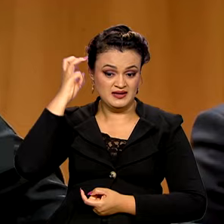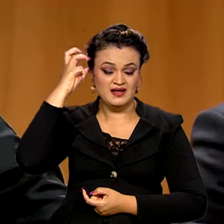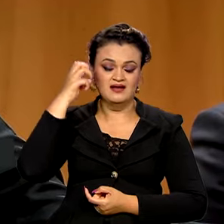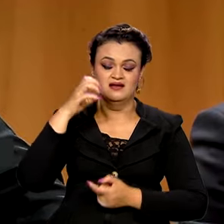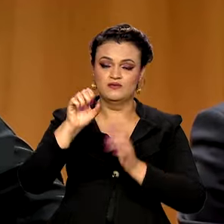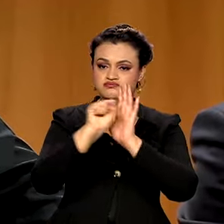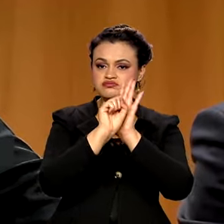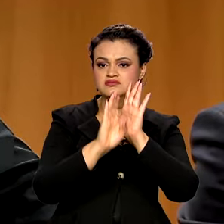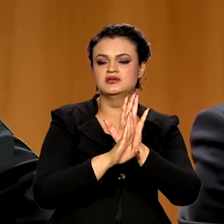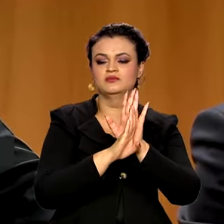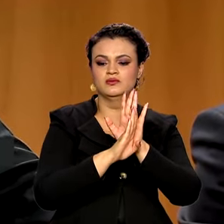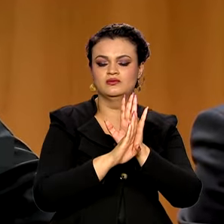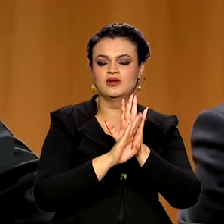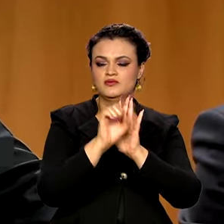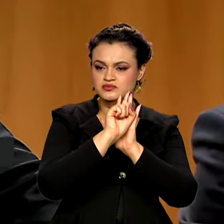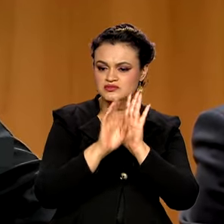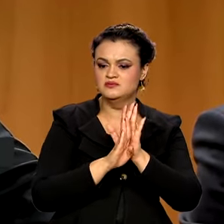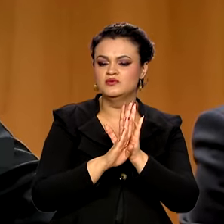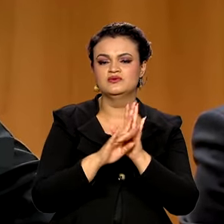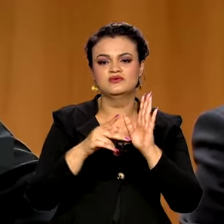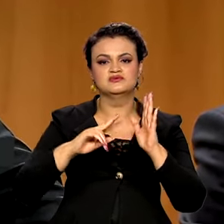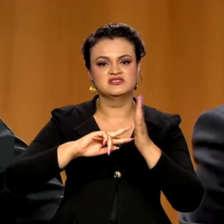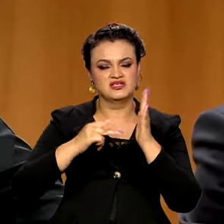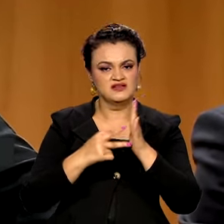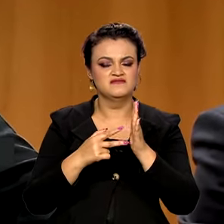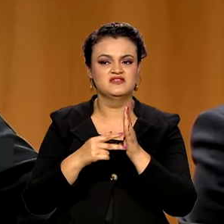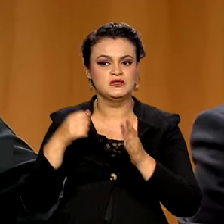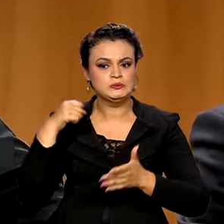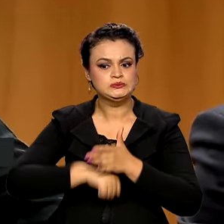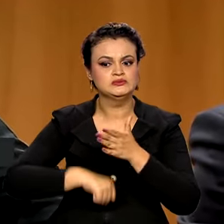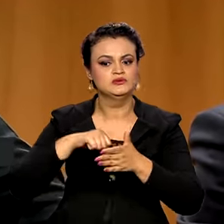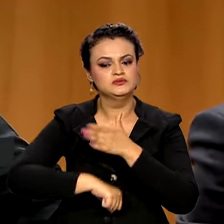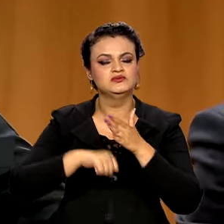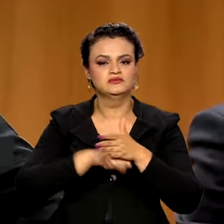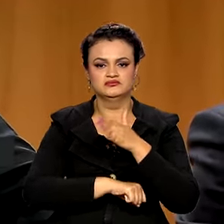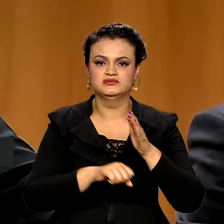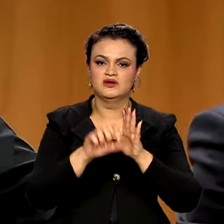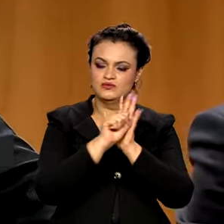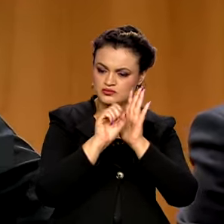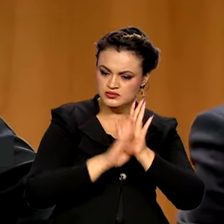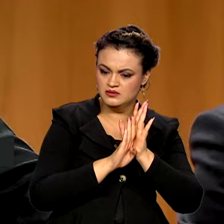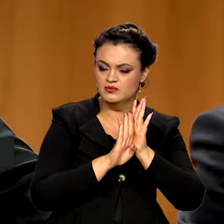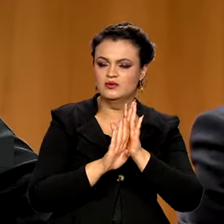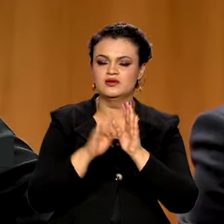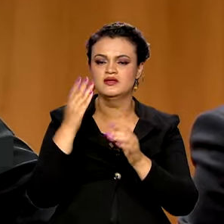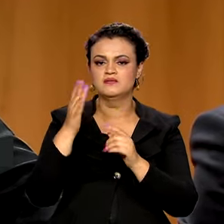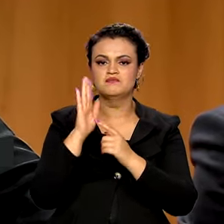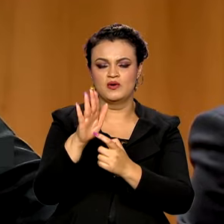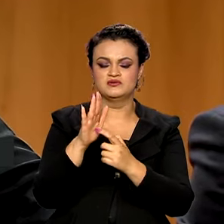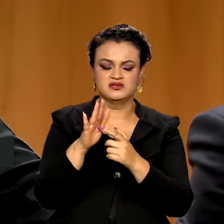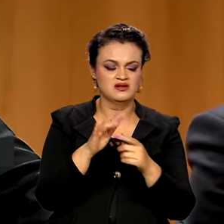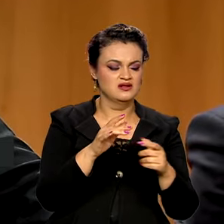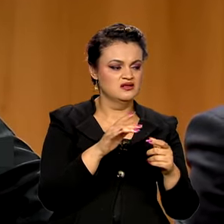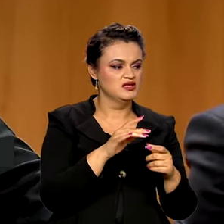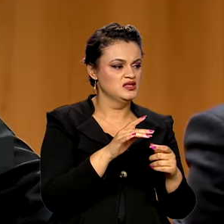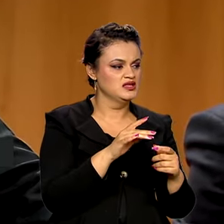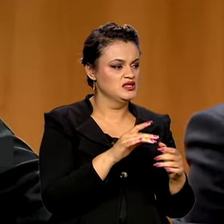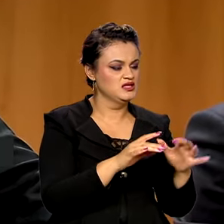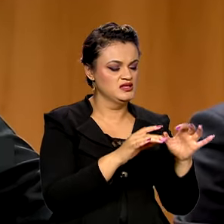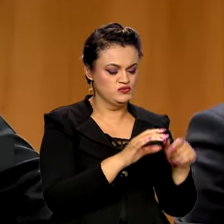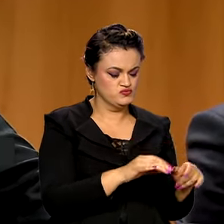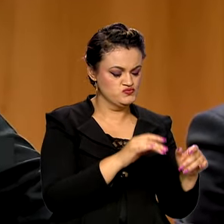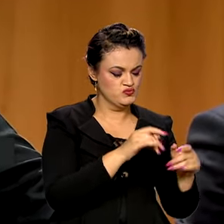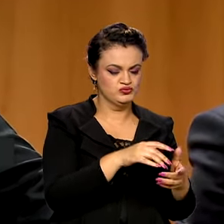símbolo, nesse momento, de luta contra a impunidade, é o símbolo de como a união das